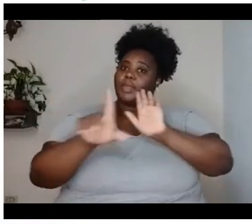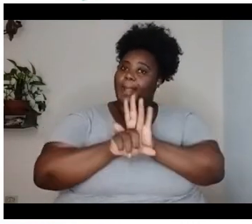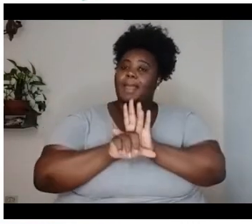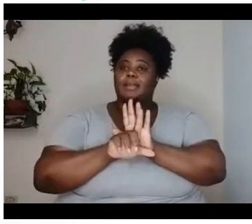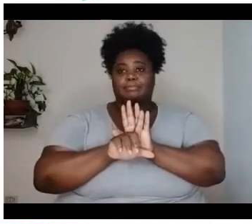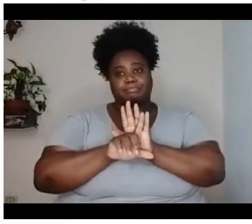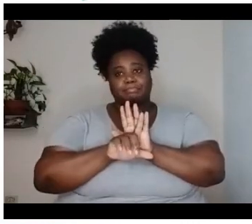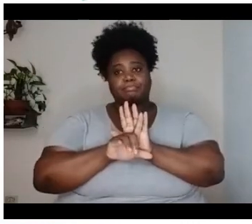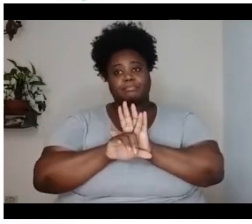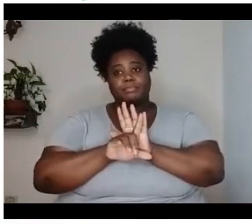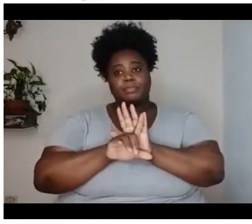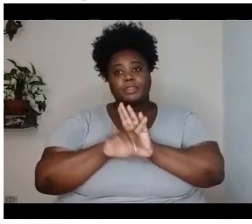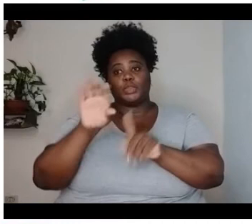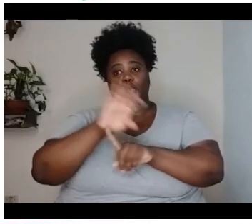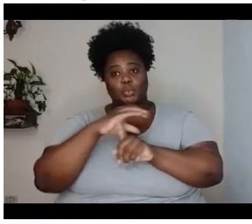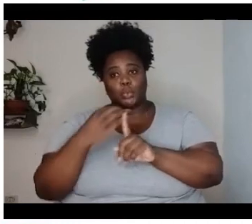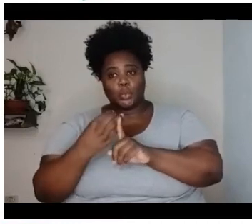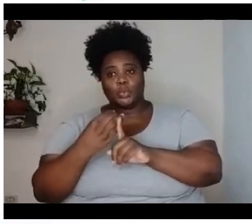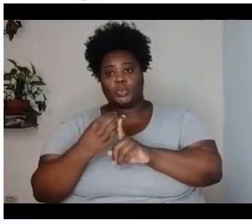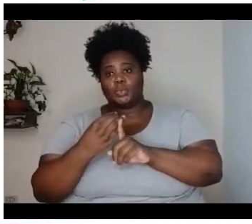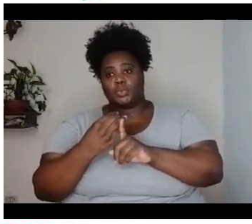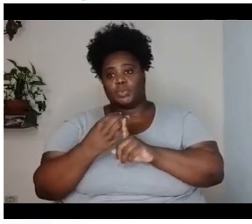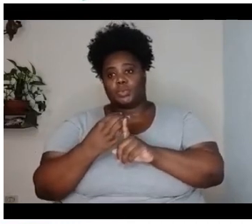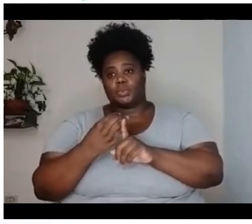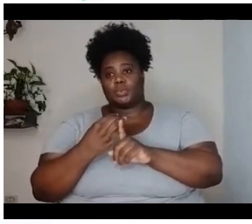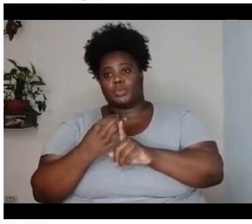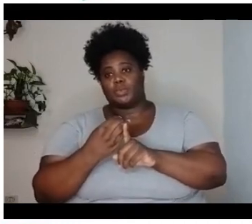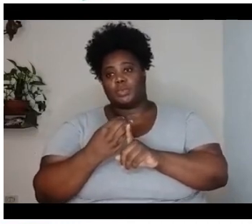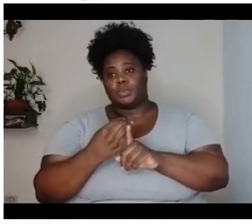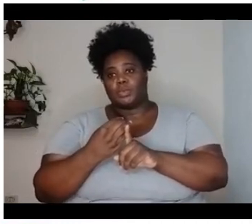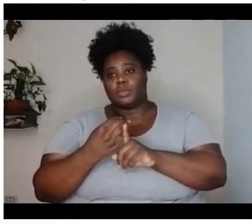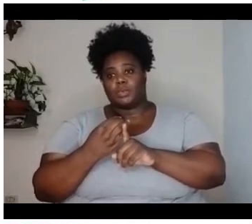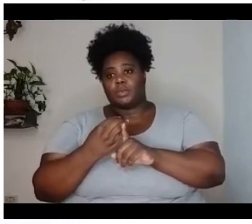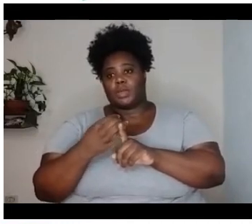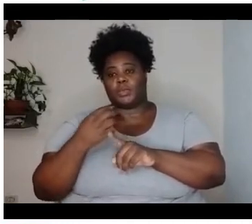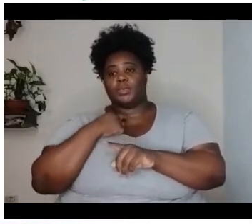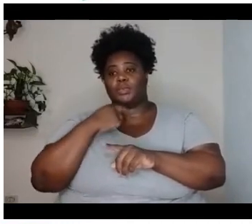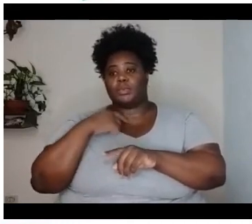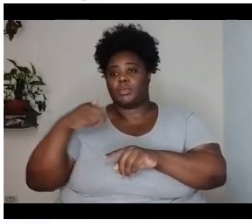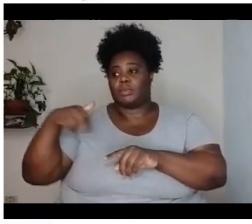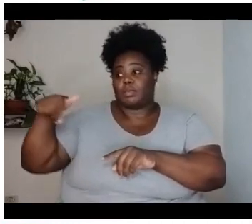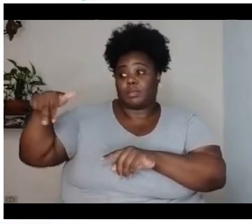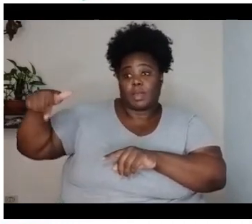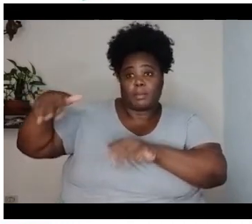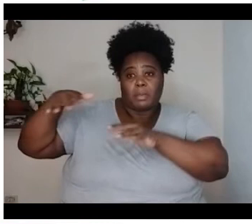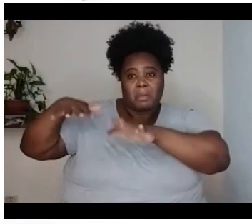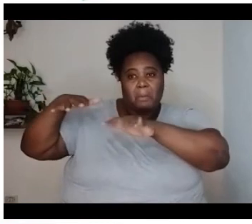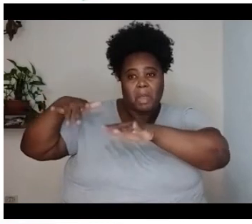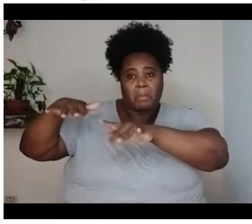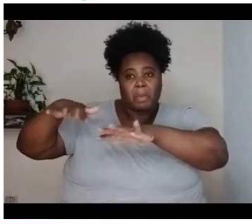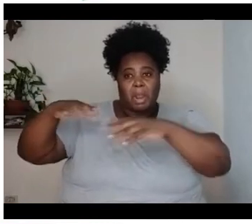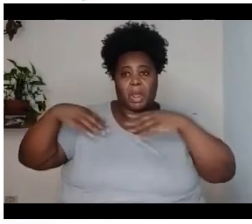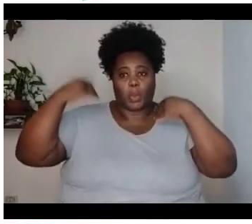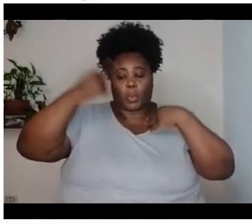de cultos. E de, por exemplo, seria um vilipêndio eu ir numa procissão religiosa com esse